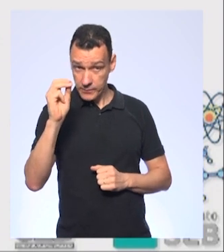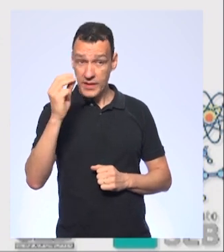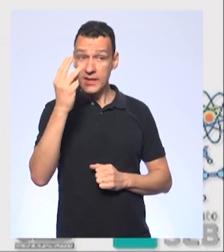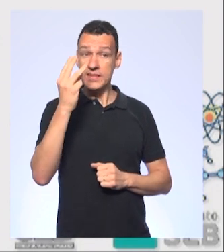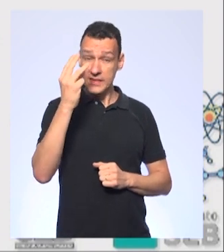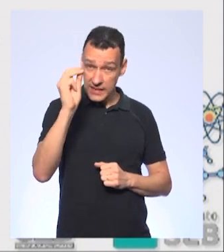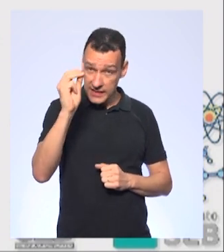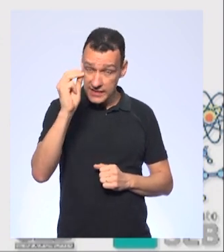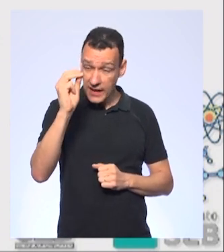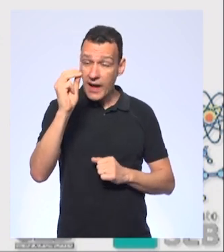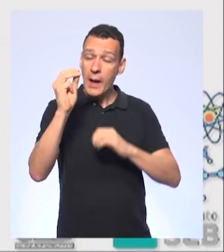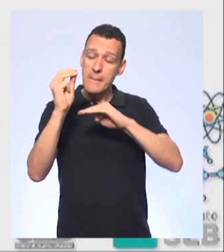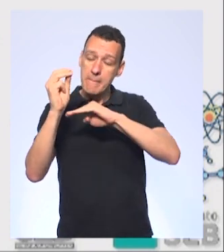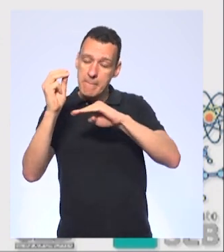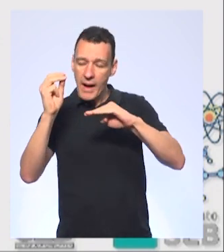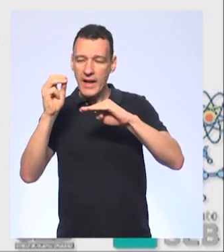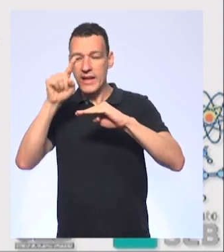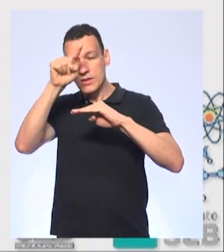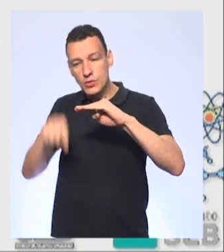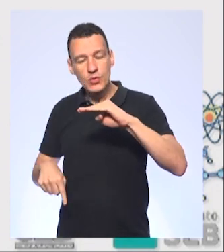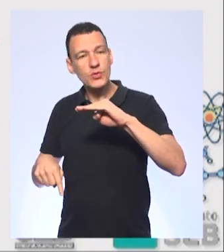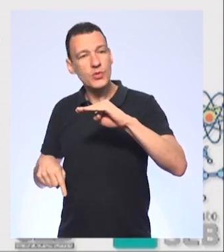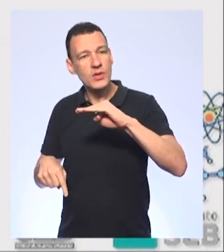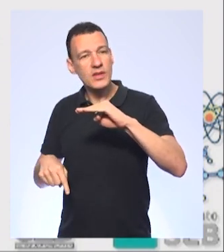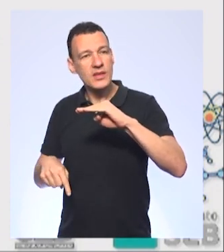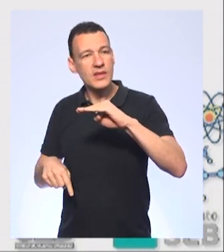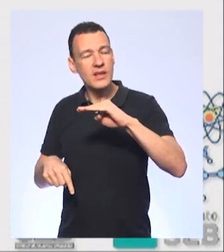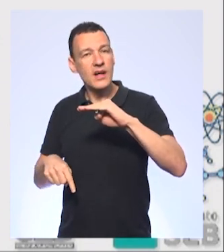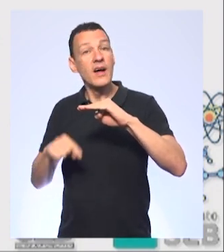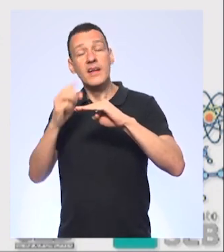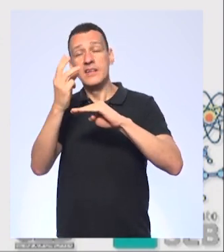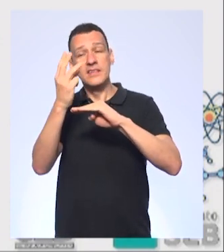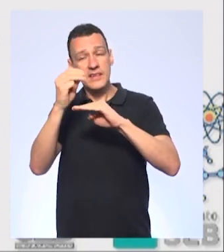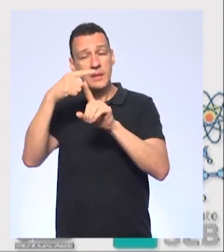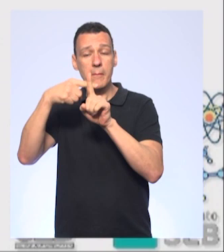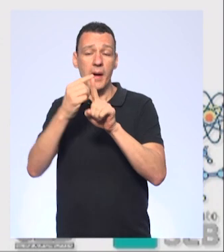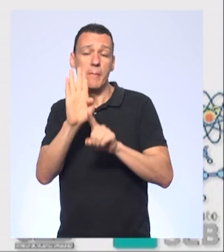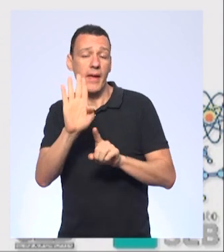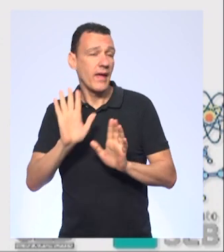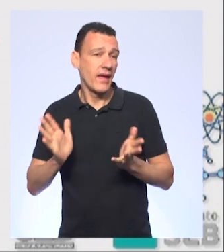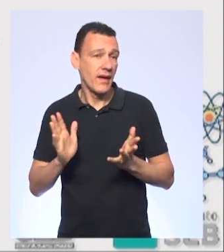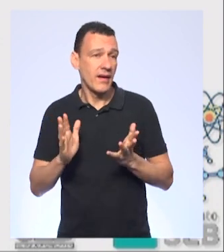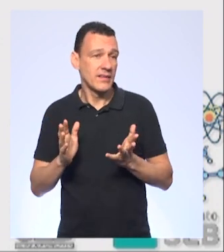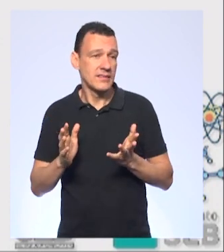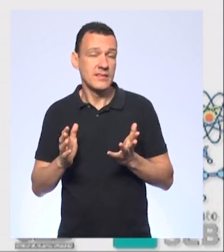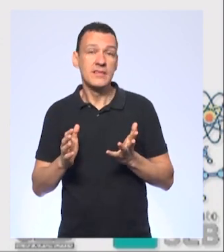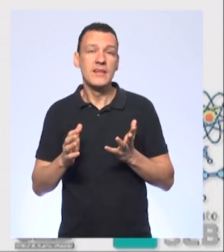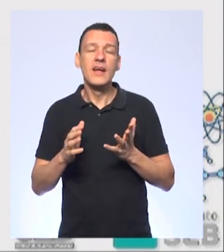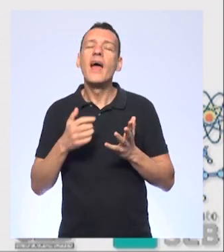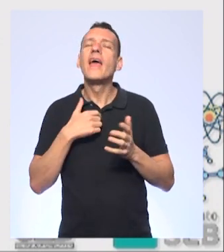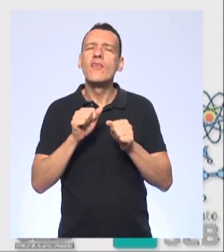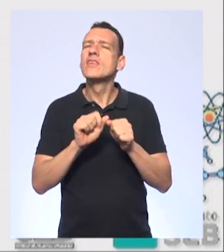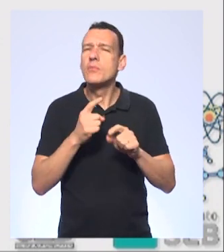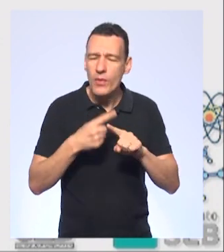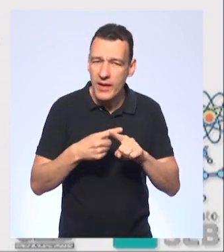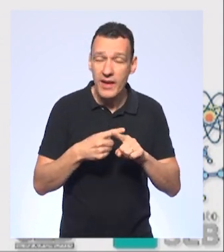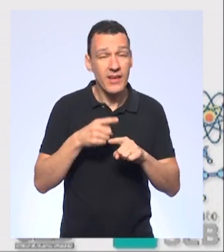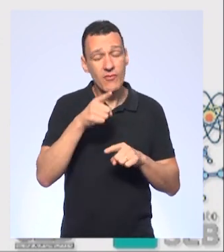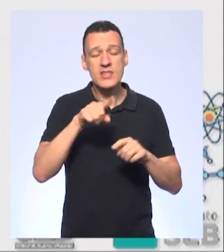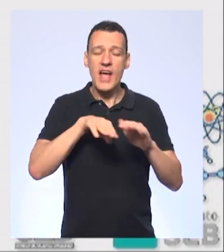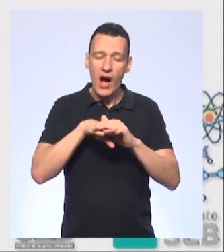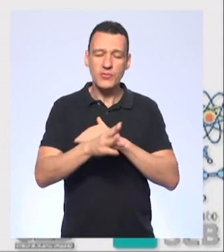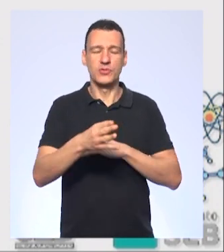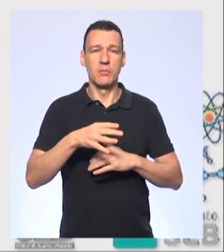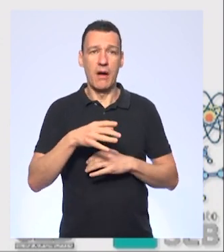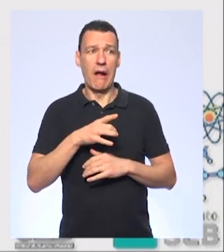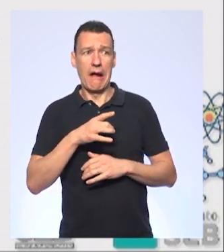segmento todo, 30 mais B. Ah, Fredão, por que você fez isso? Pra você se acostumar, pra você perder o medo. Para você perder